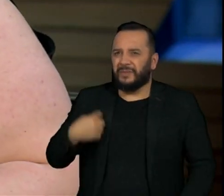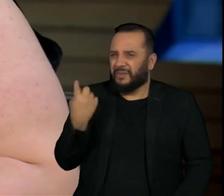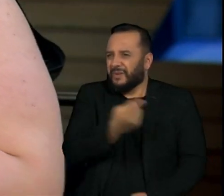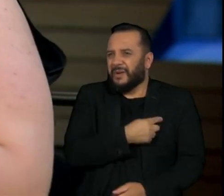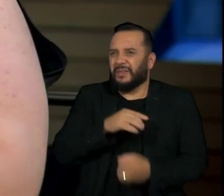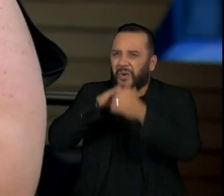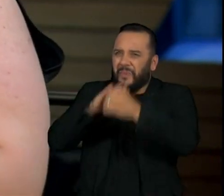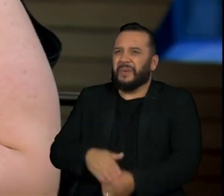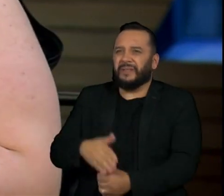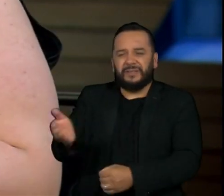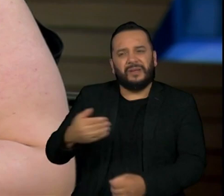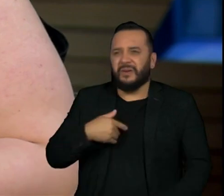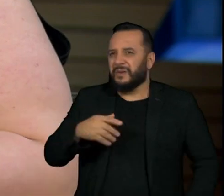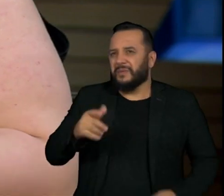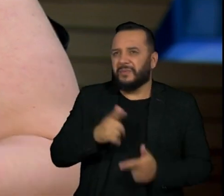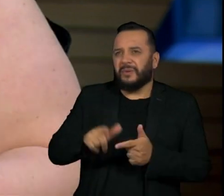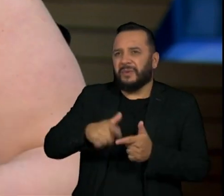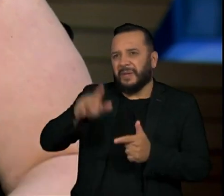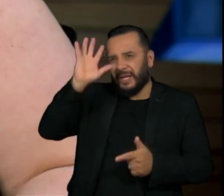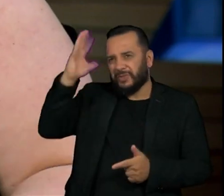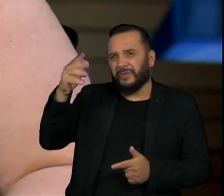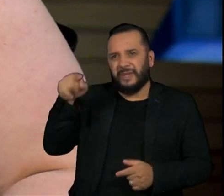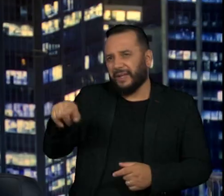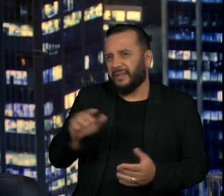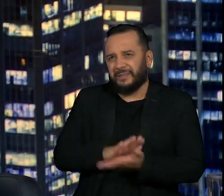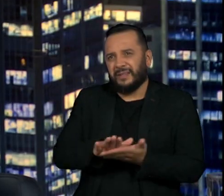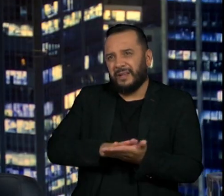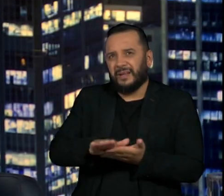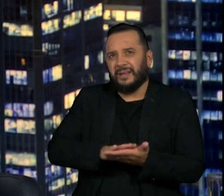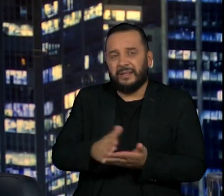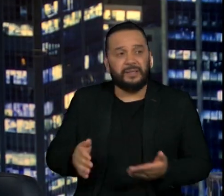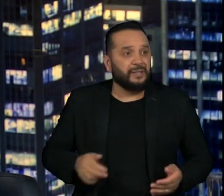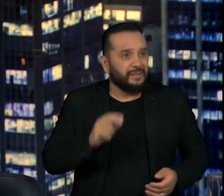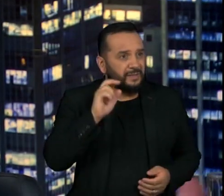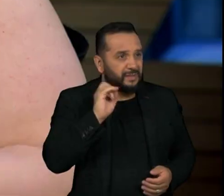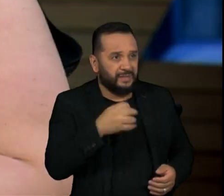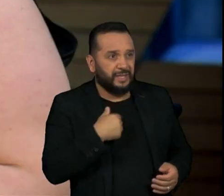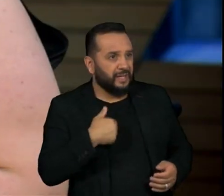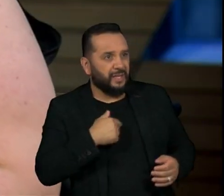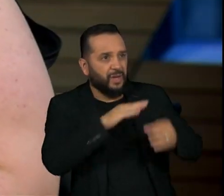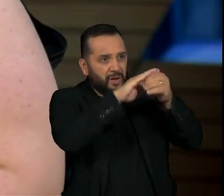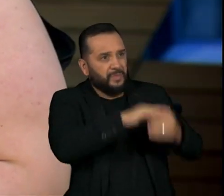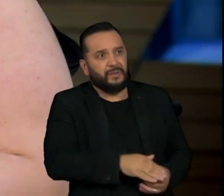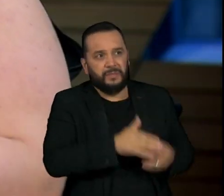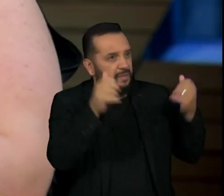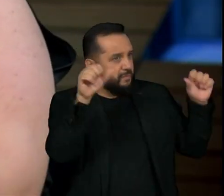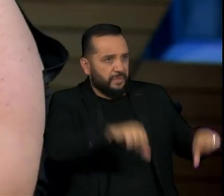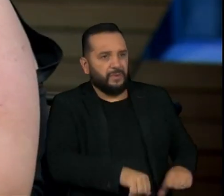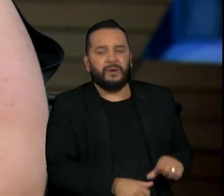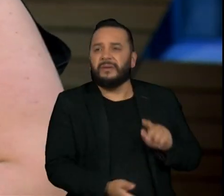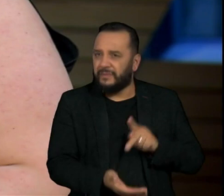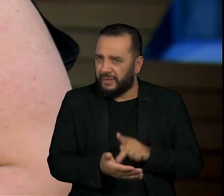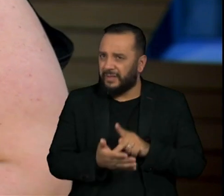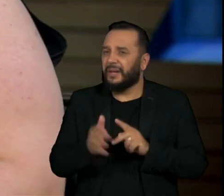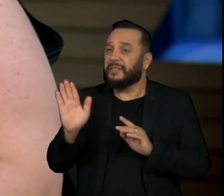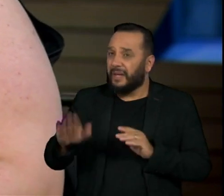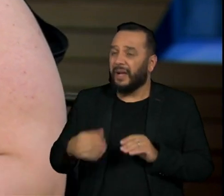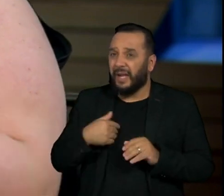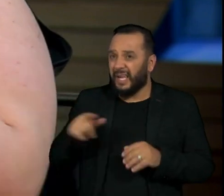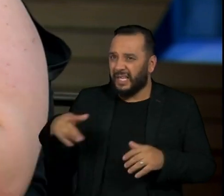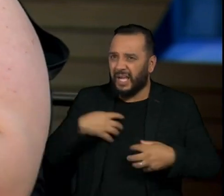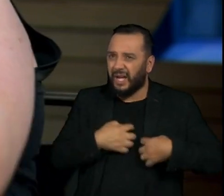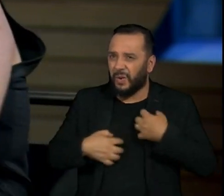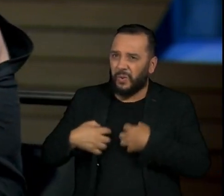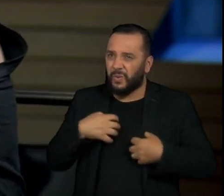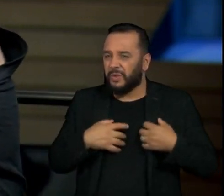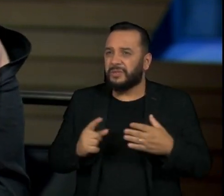dissermos a ele vai fazer com que eles fiquem mais humilhados. Não acrescenta nada e só piora a situação. Então não é esse tipo de confronto. É acolher essa angústia